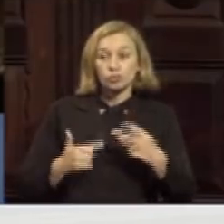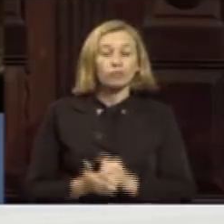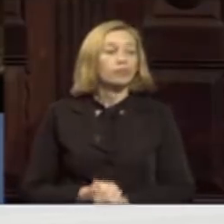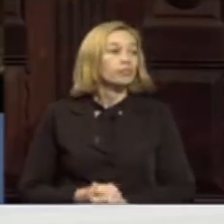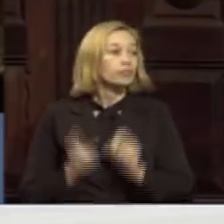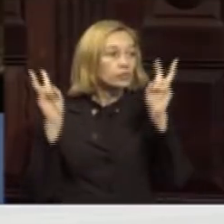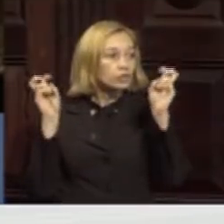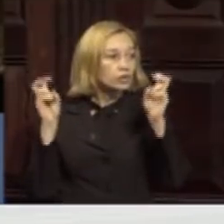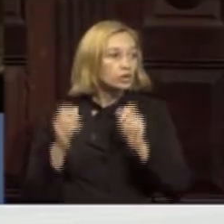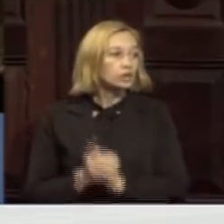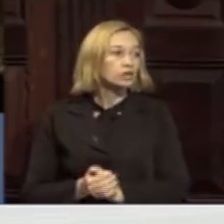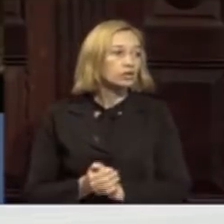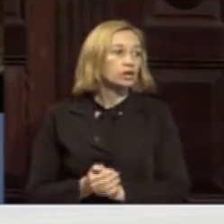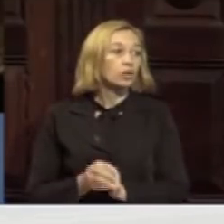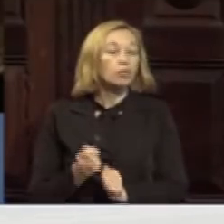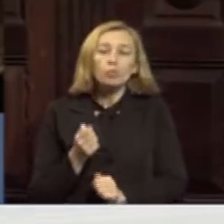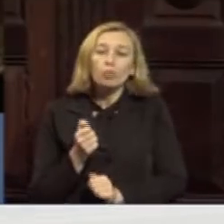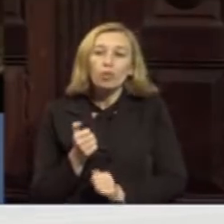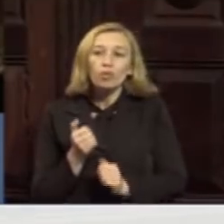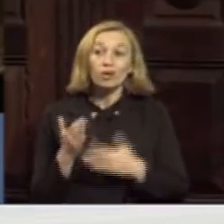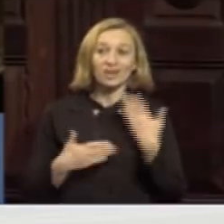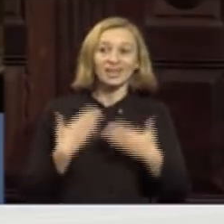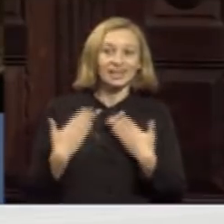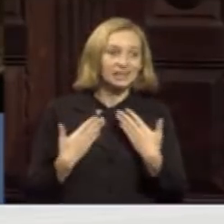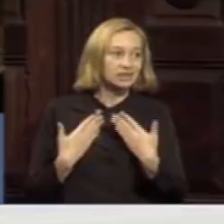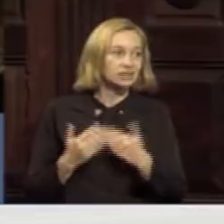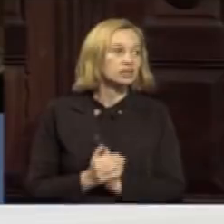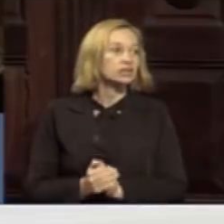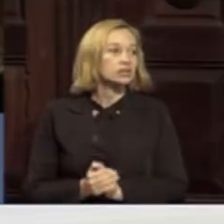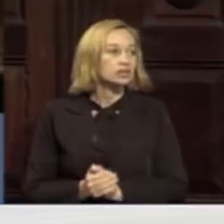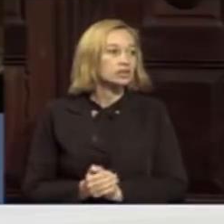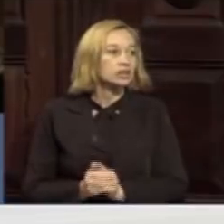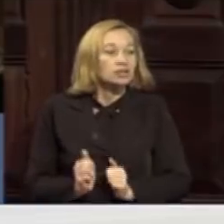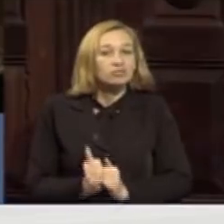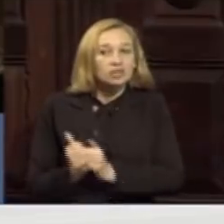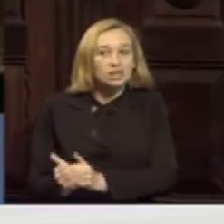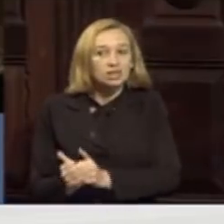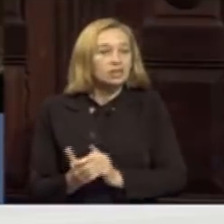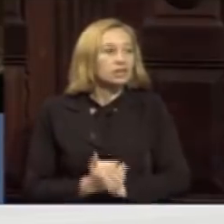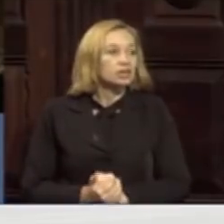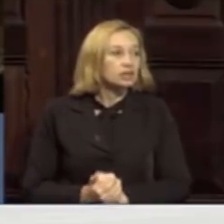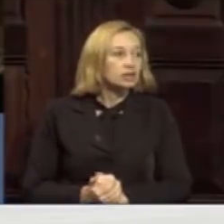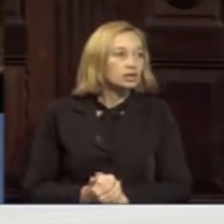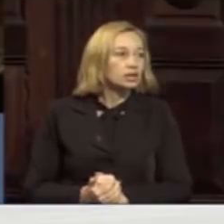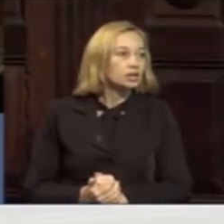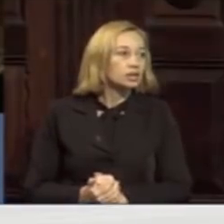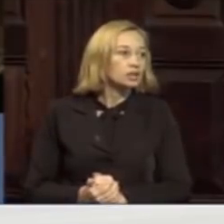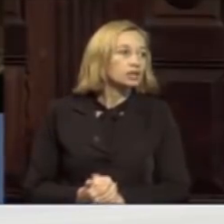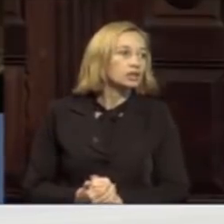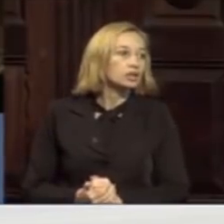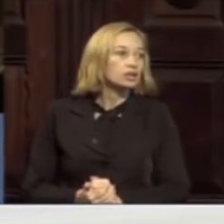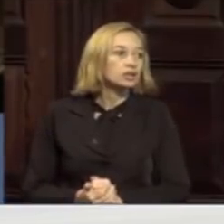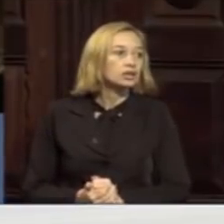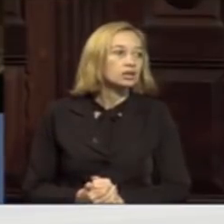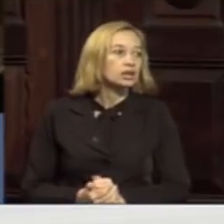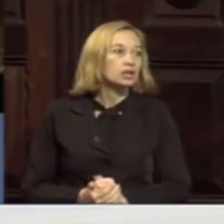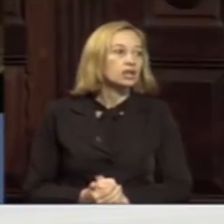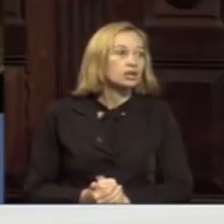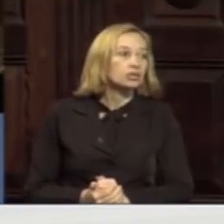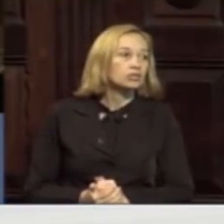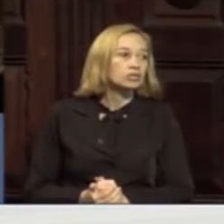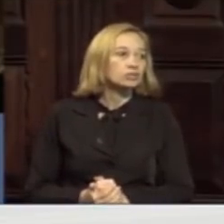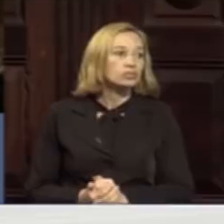positiva, tampouco alegre. Eu quero seguir a trilha do meu antecessor aqui na tribuna, deputado Conte Bittencourt,